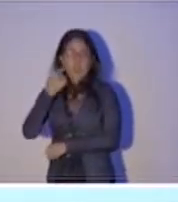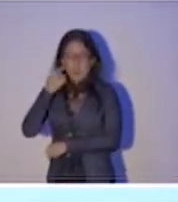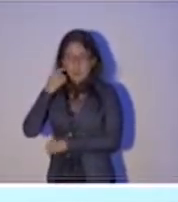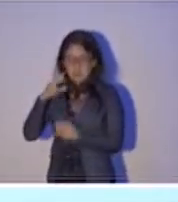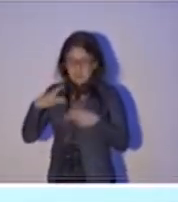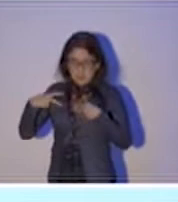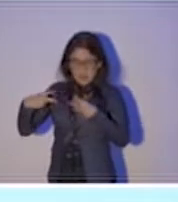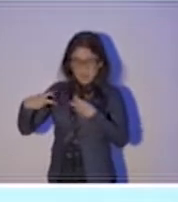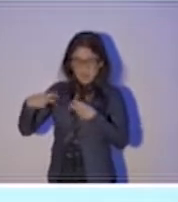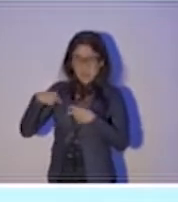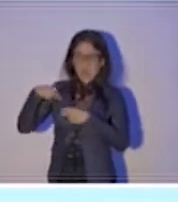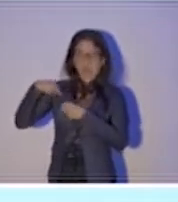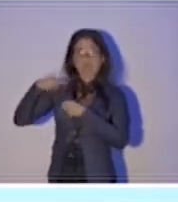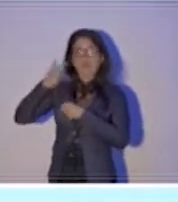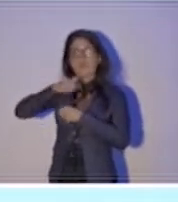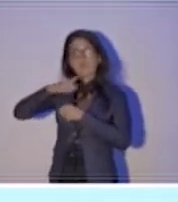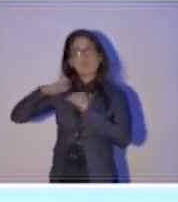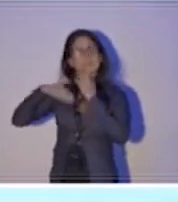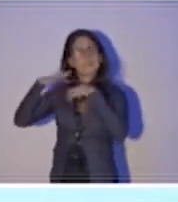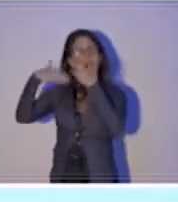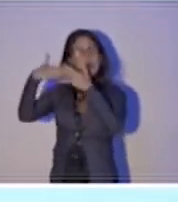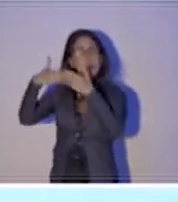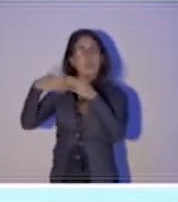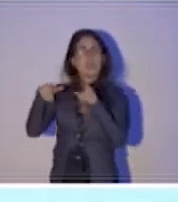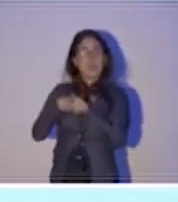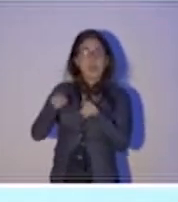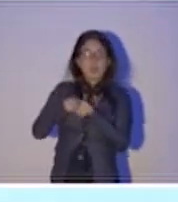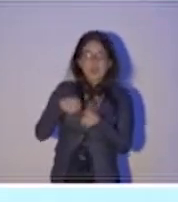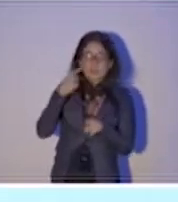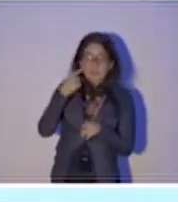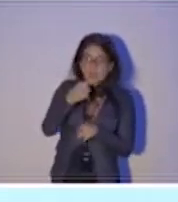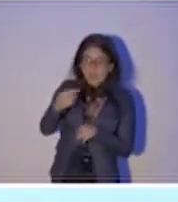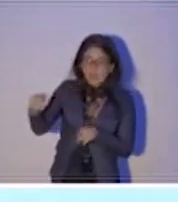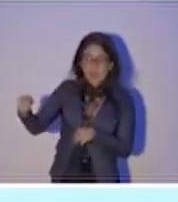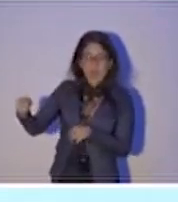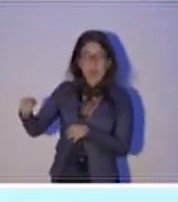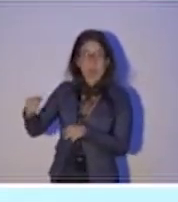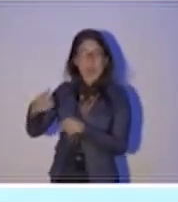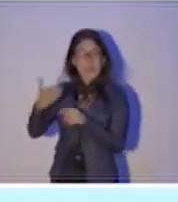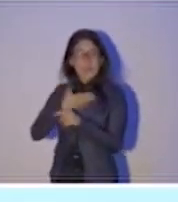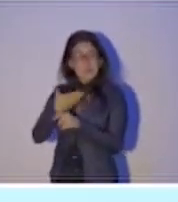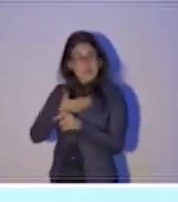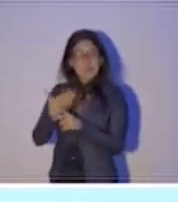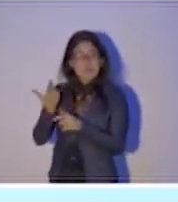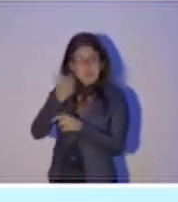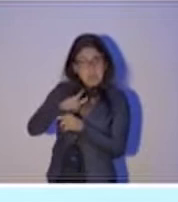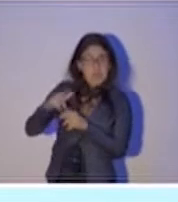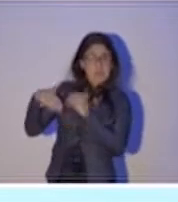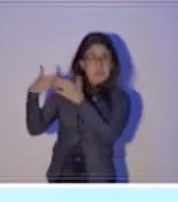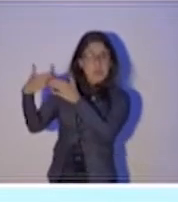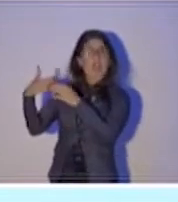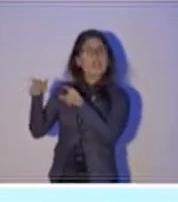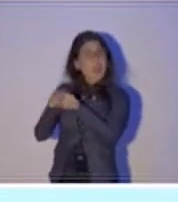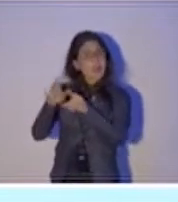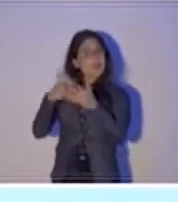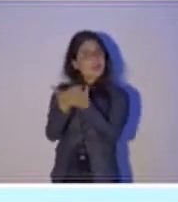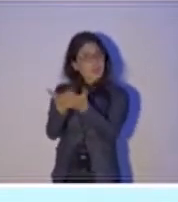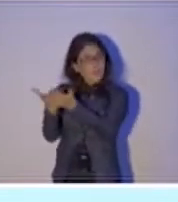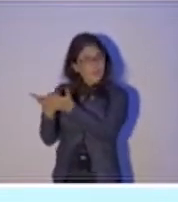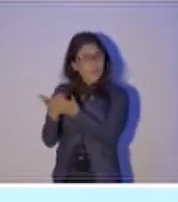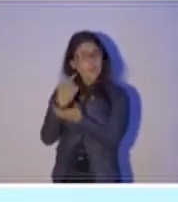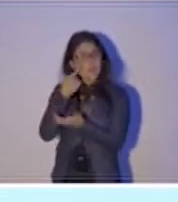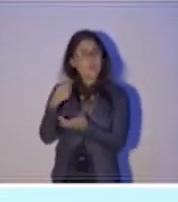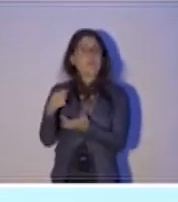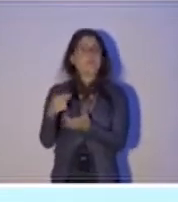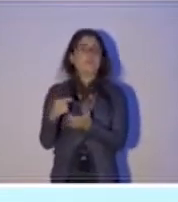meus, vi a evolução de muitos colégios de Caruaru, e meu sentimento para o futuro é que a